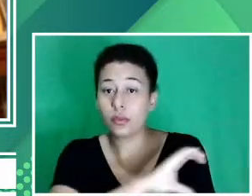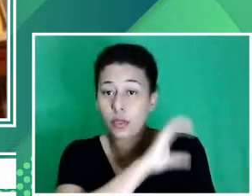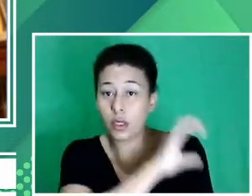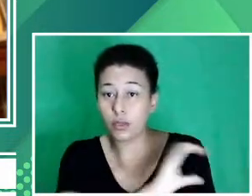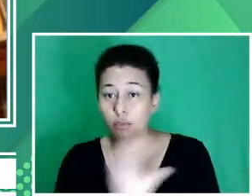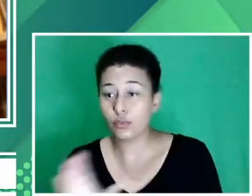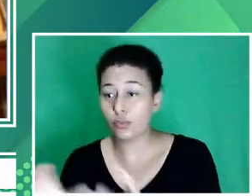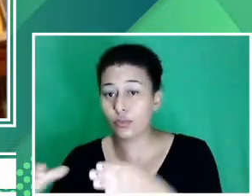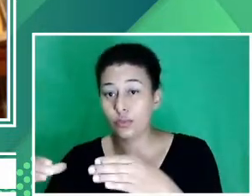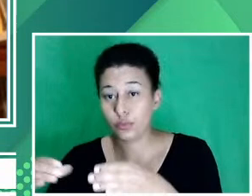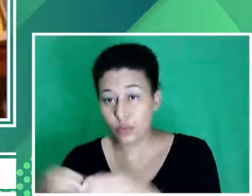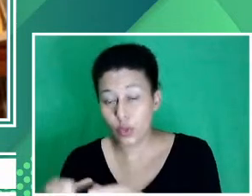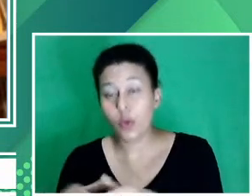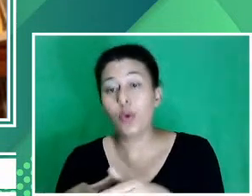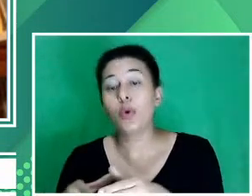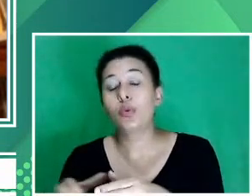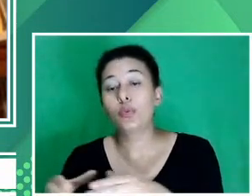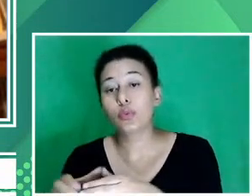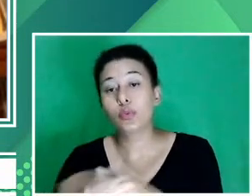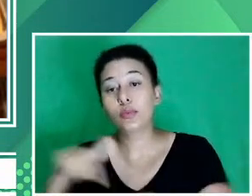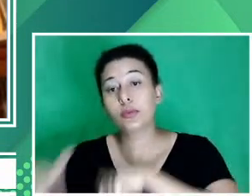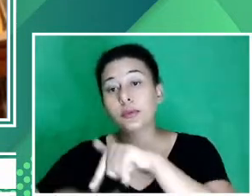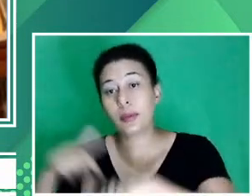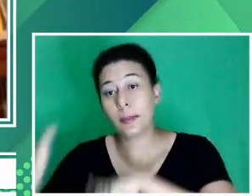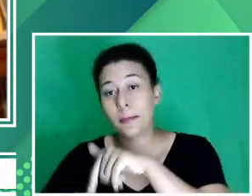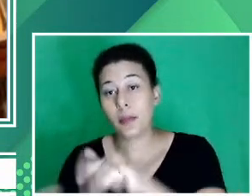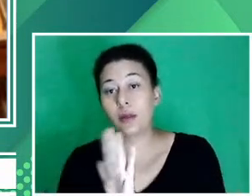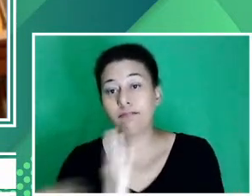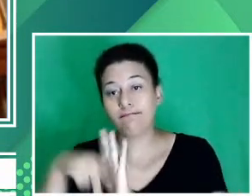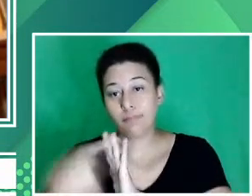de trabalho amazônico da Regional de Rondônia.